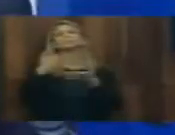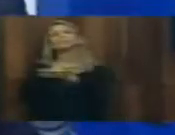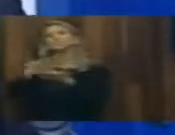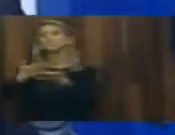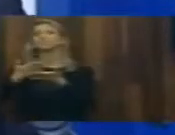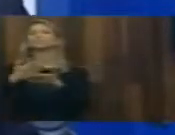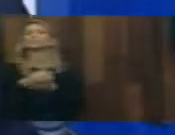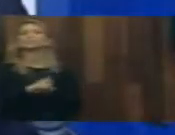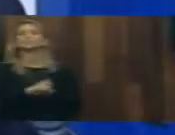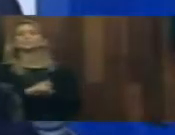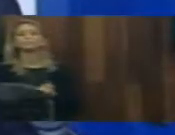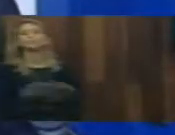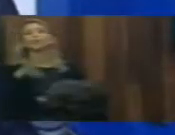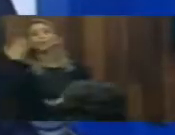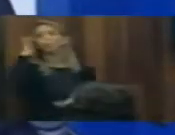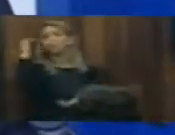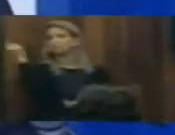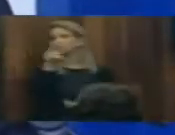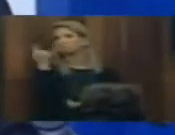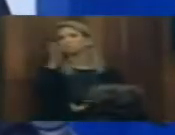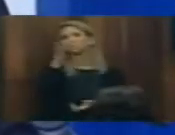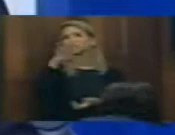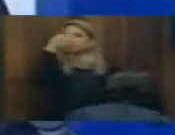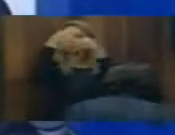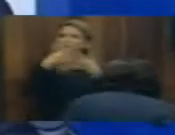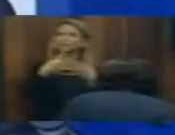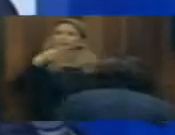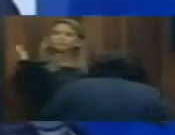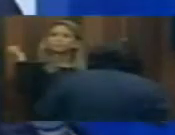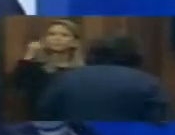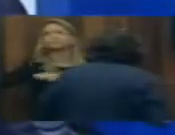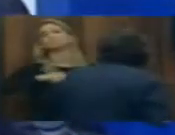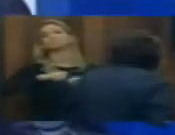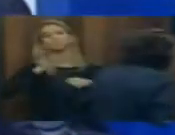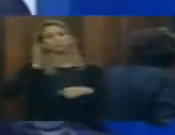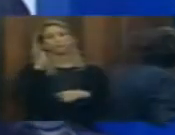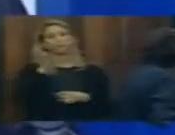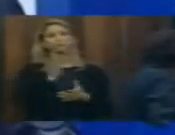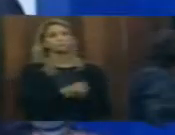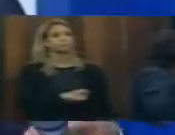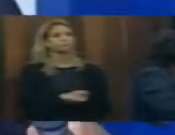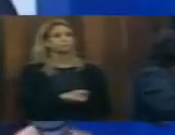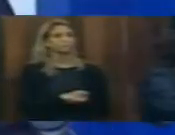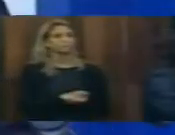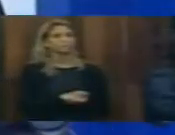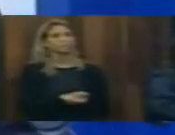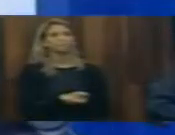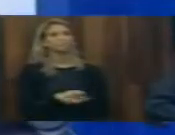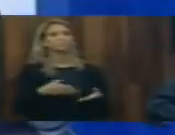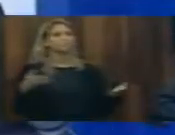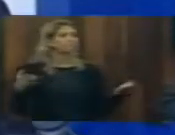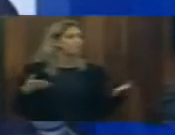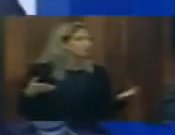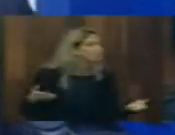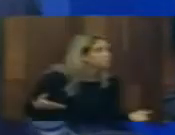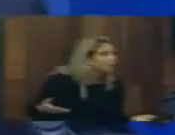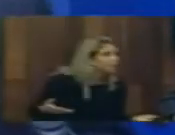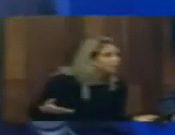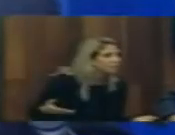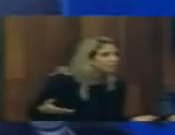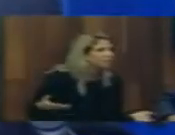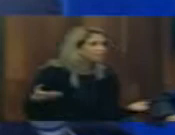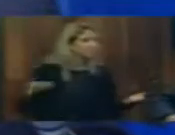todo mundo já foi perfeito, né? Hoje vamos só chancelar aquilo que todos